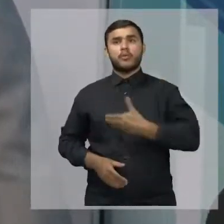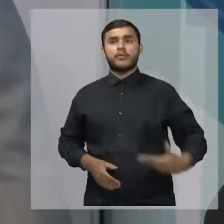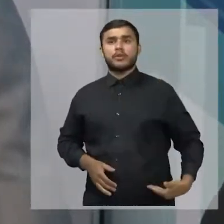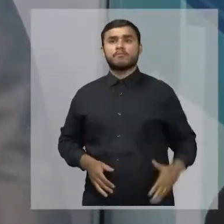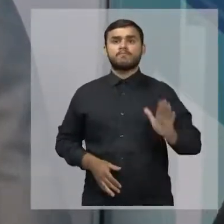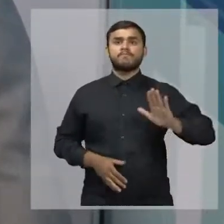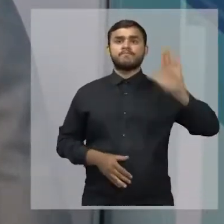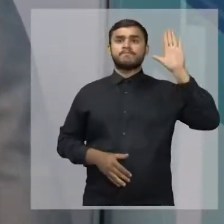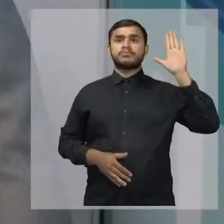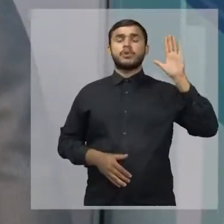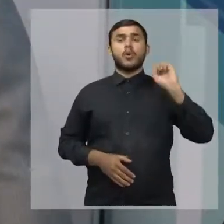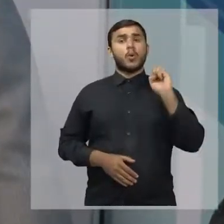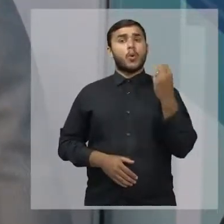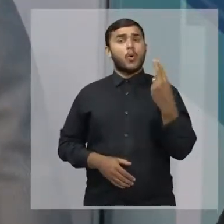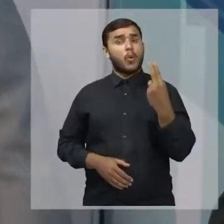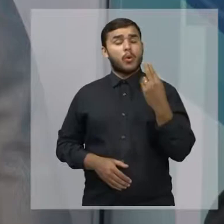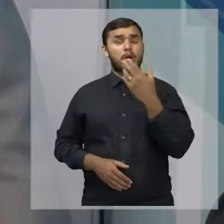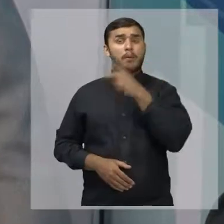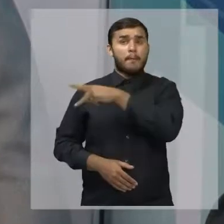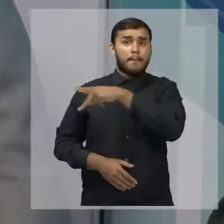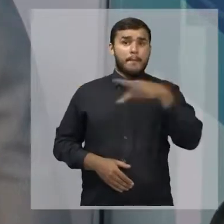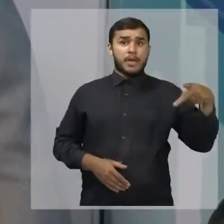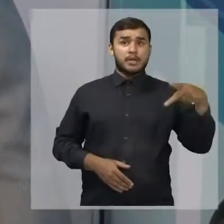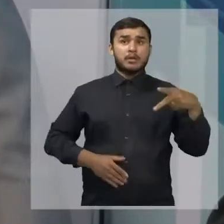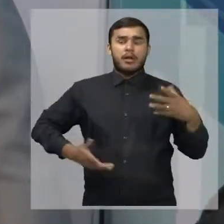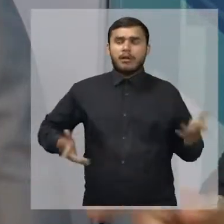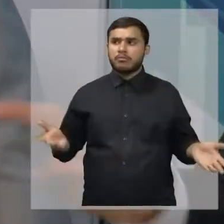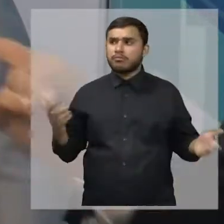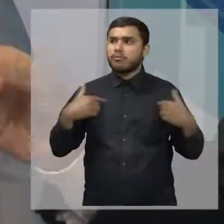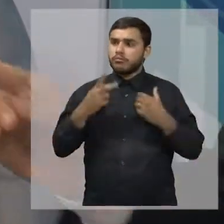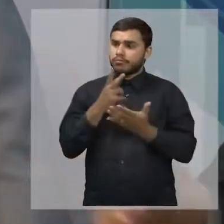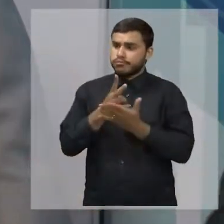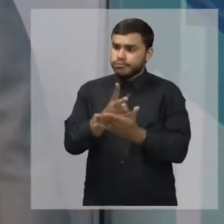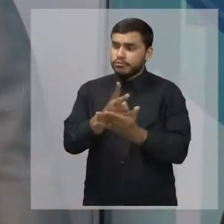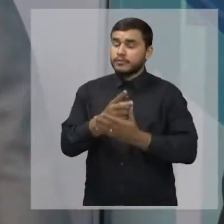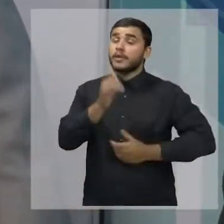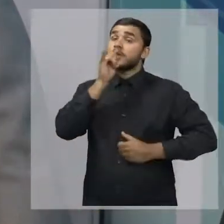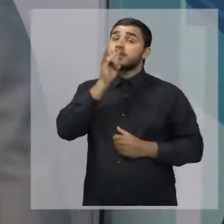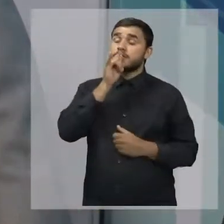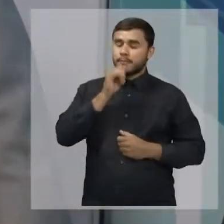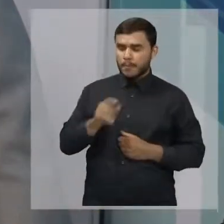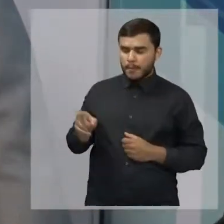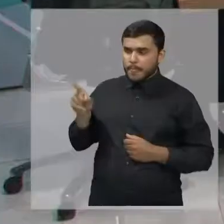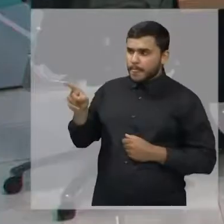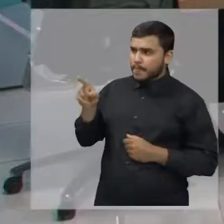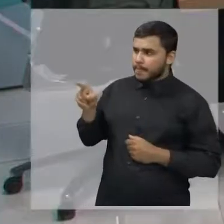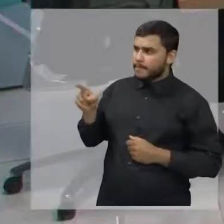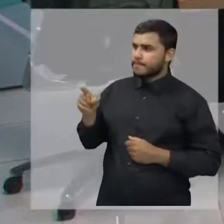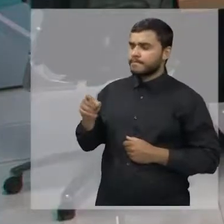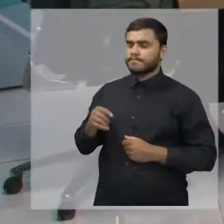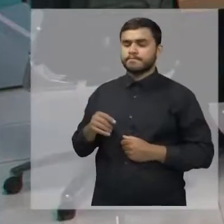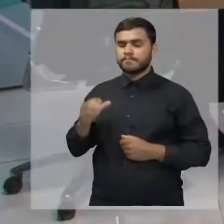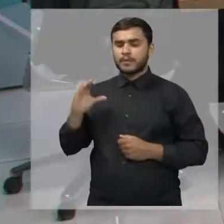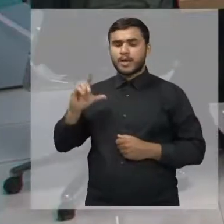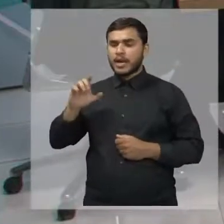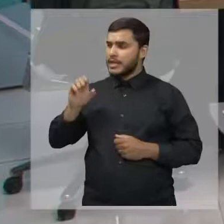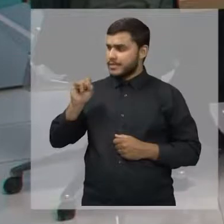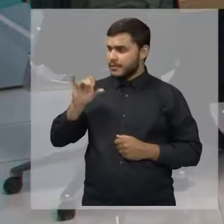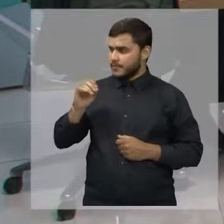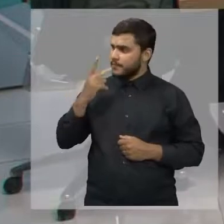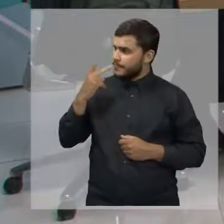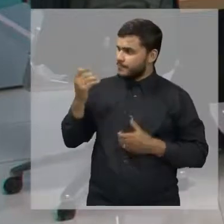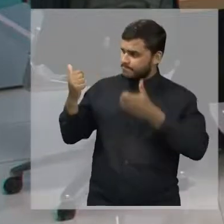a segurança da sua legenda para não passar batido. Por outro lado, o professor Clécio colocou bem, com o mundo